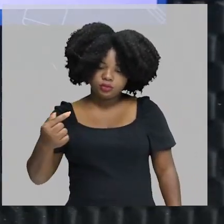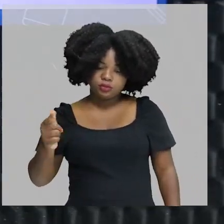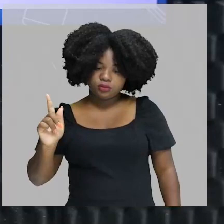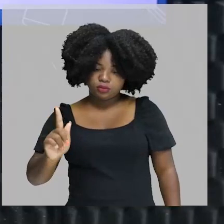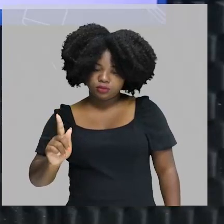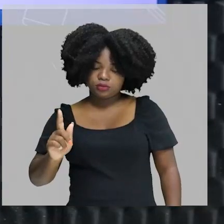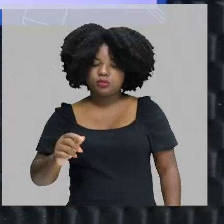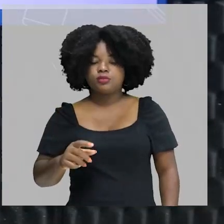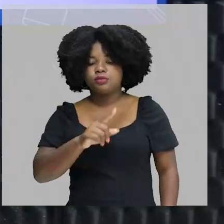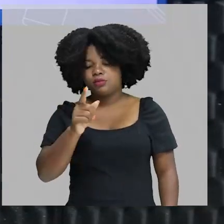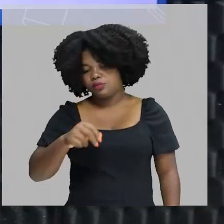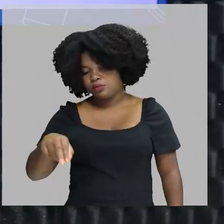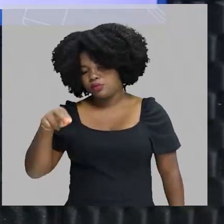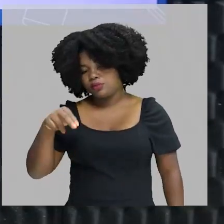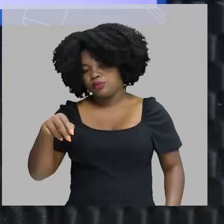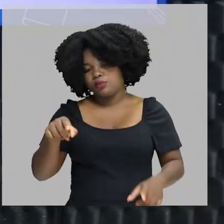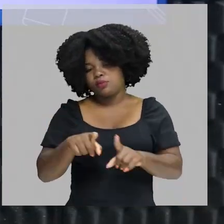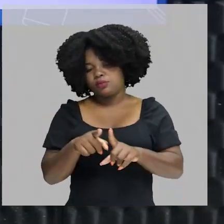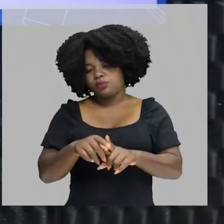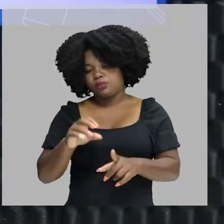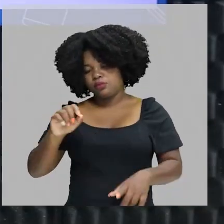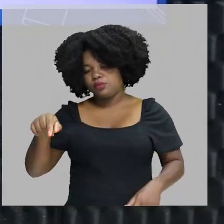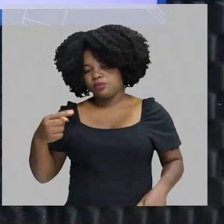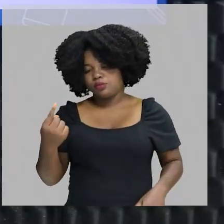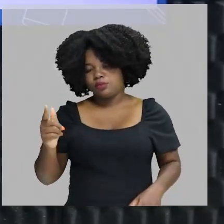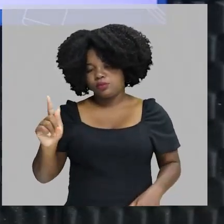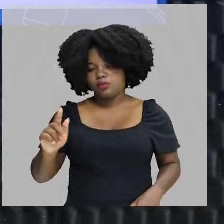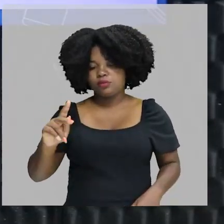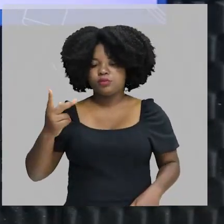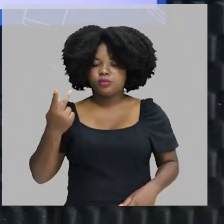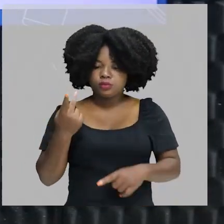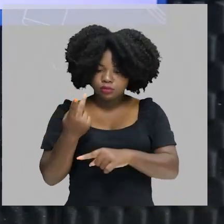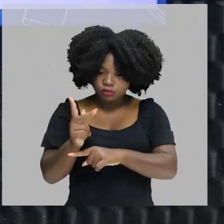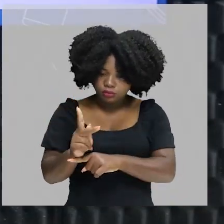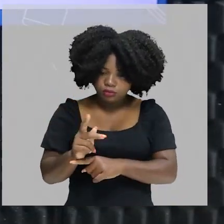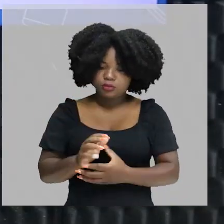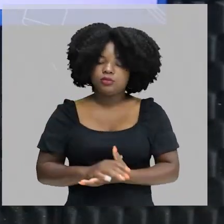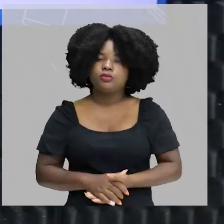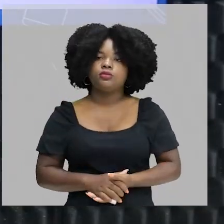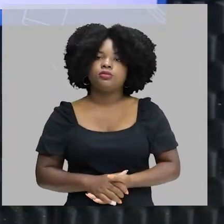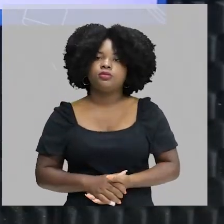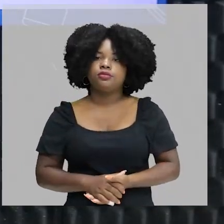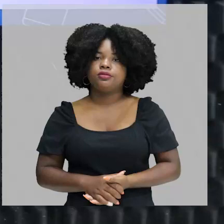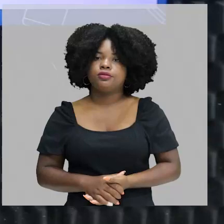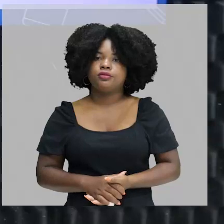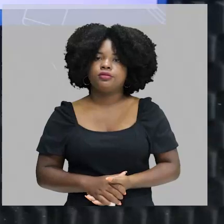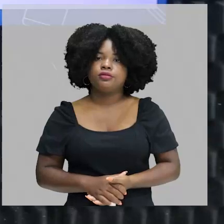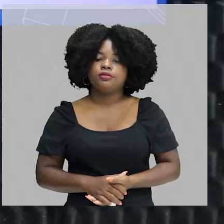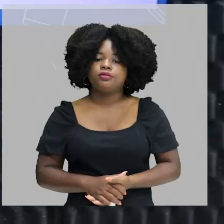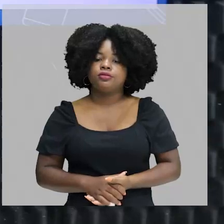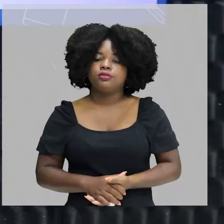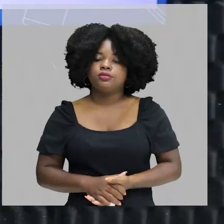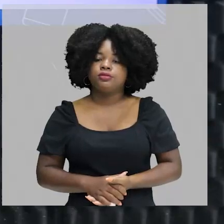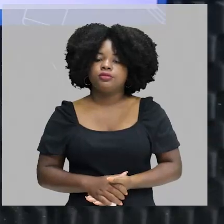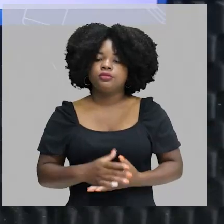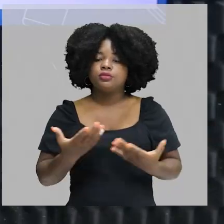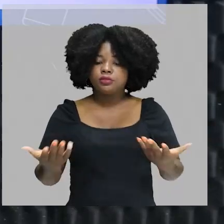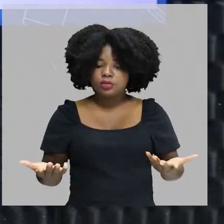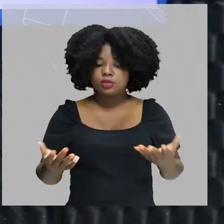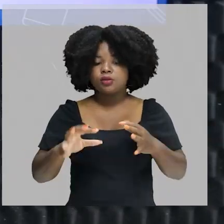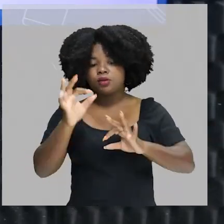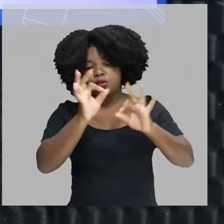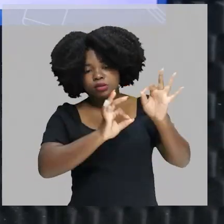gramas do nitrato de zinco e 0,1 gramas do gás hidrogênio. Turma, esse é o